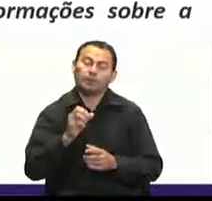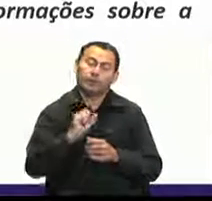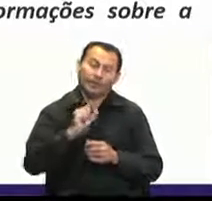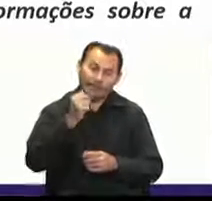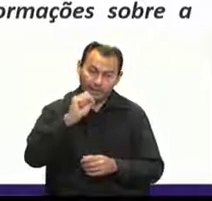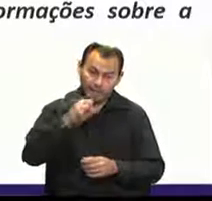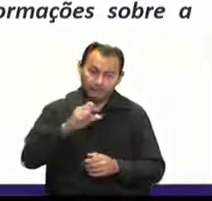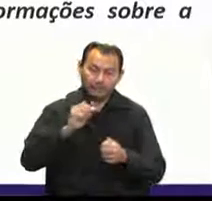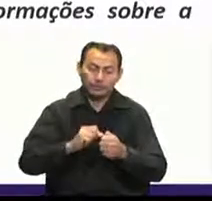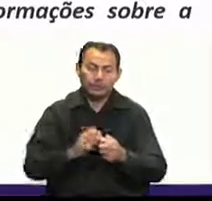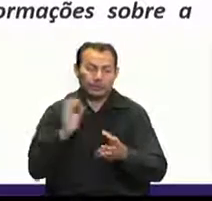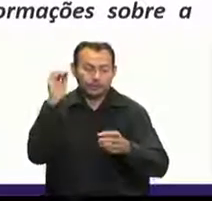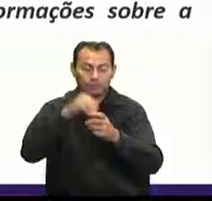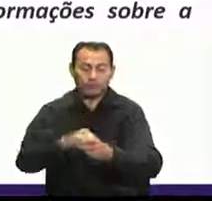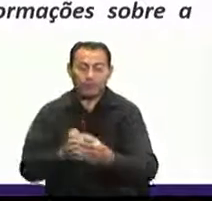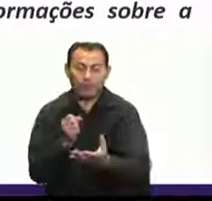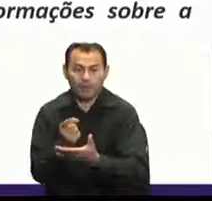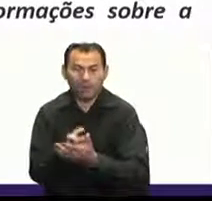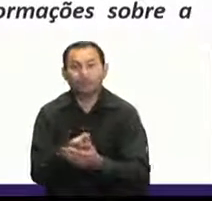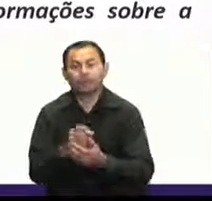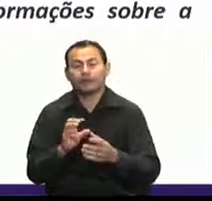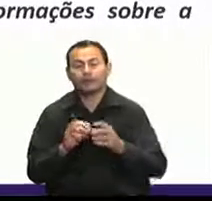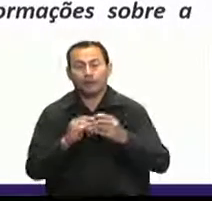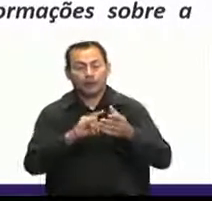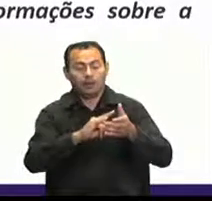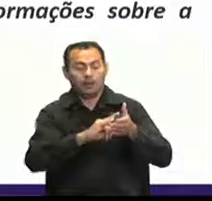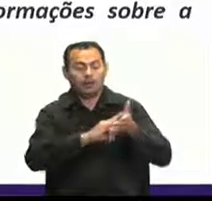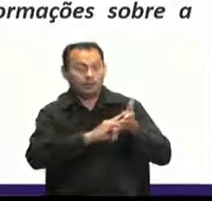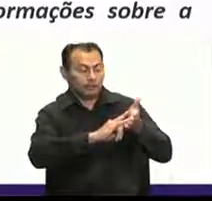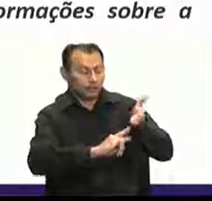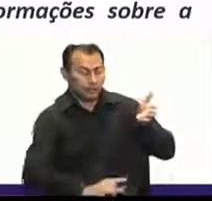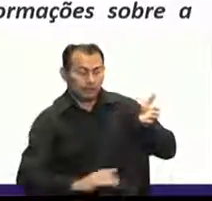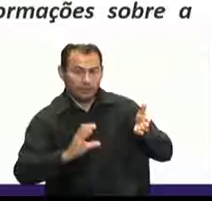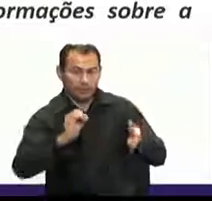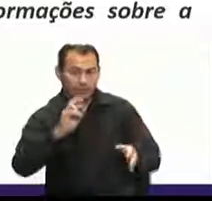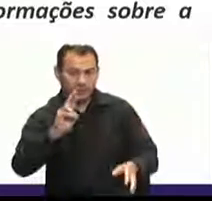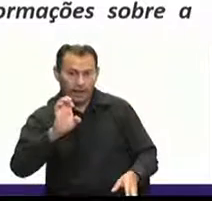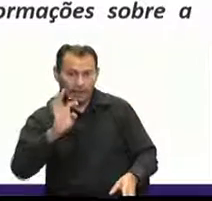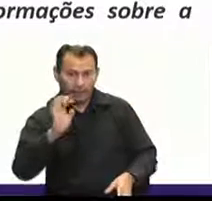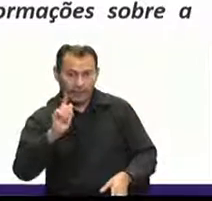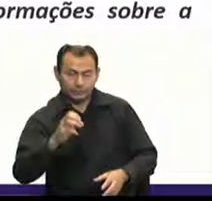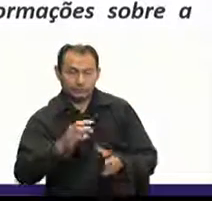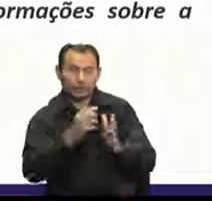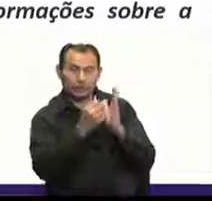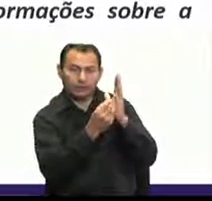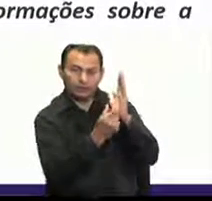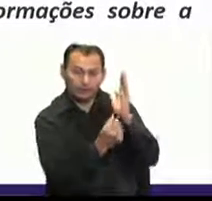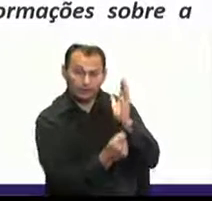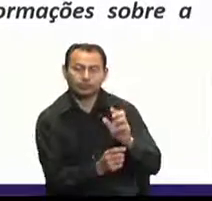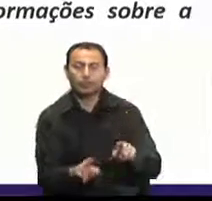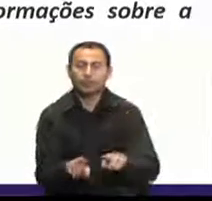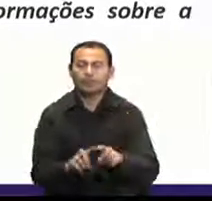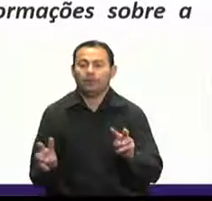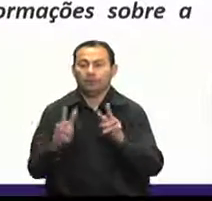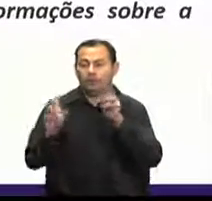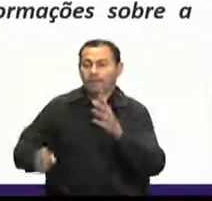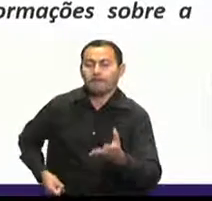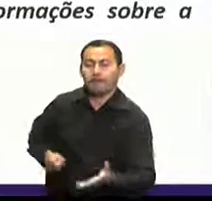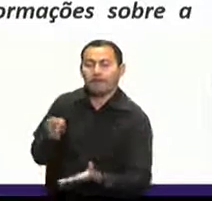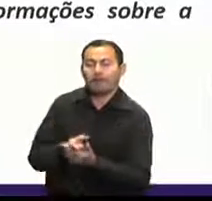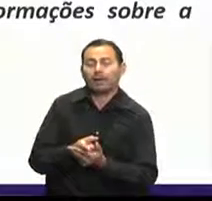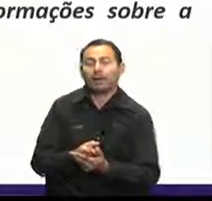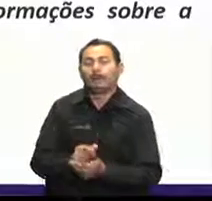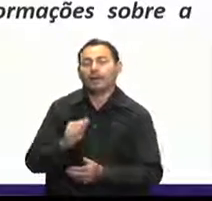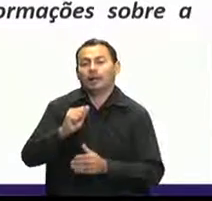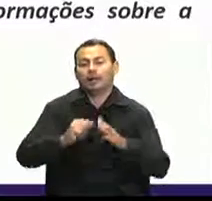logo se ele fizer a operação será emitida nota de corretagem com as taxas e o valor pago pelas ações